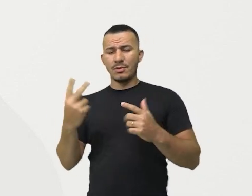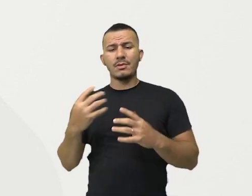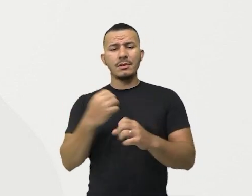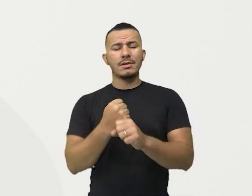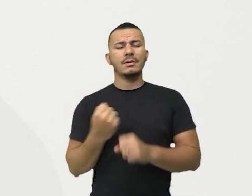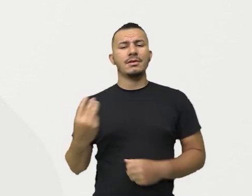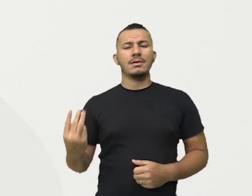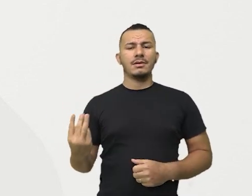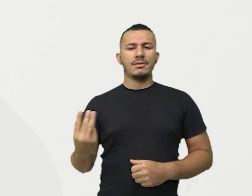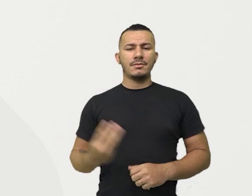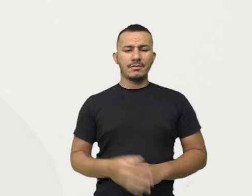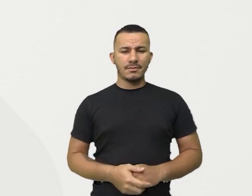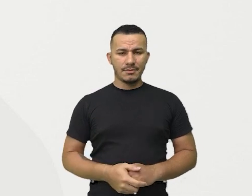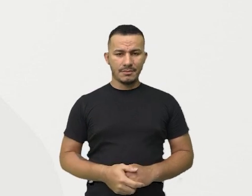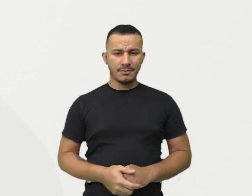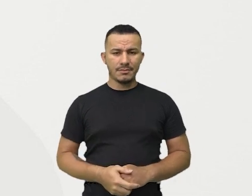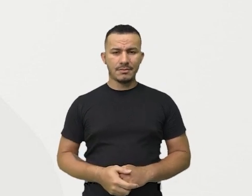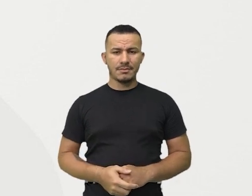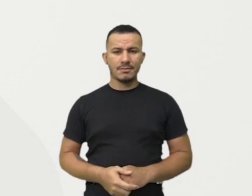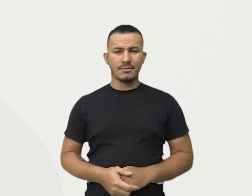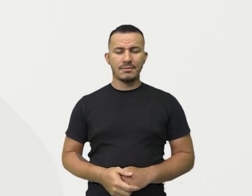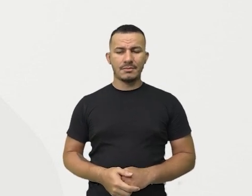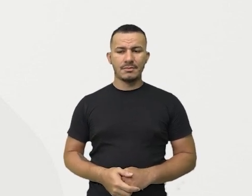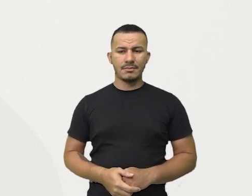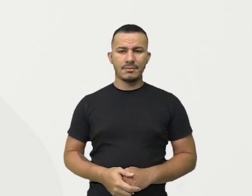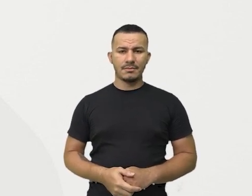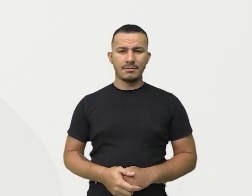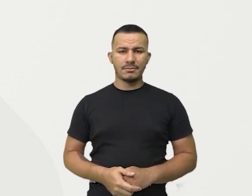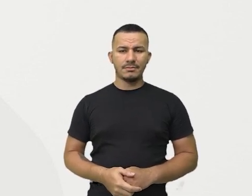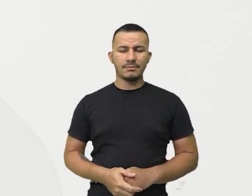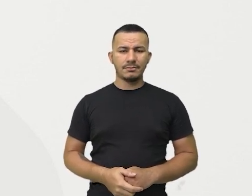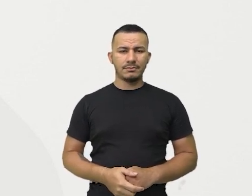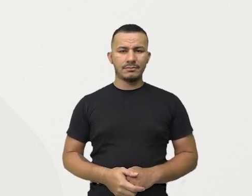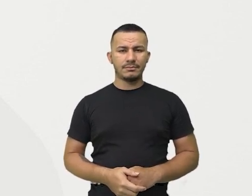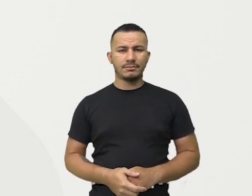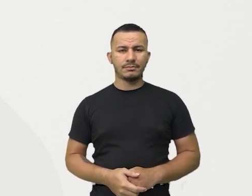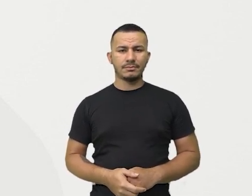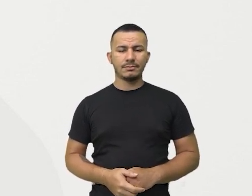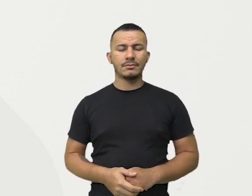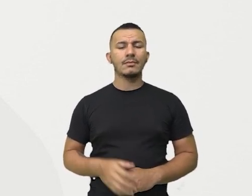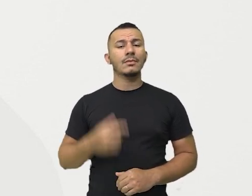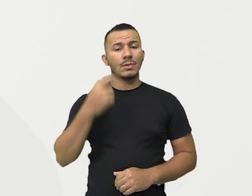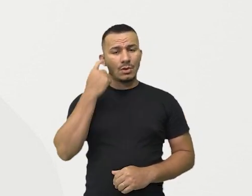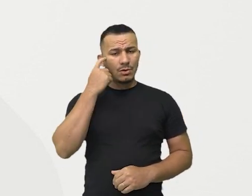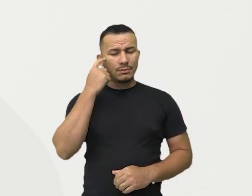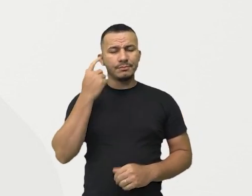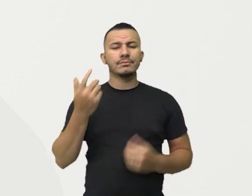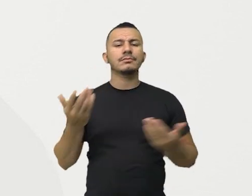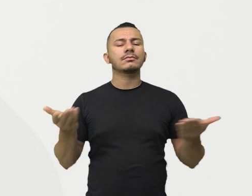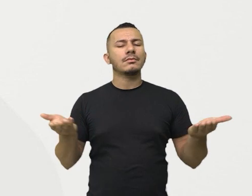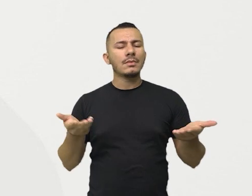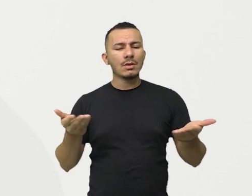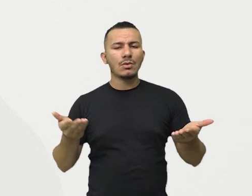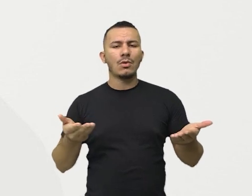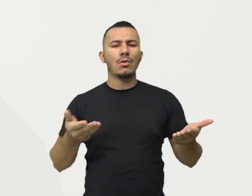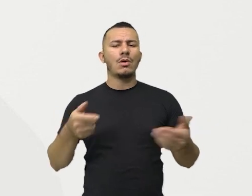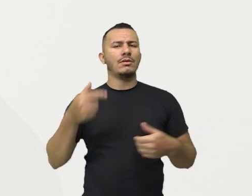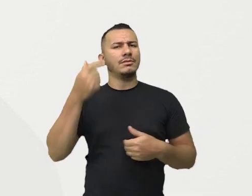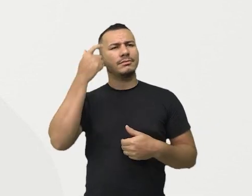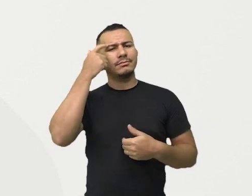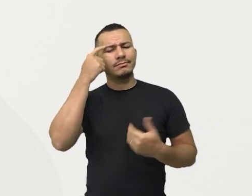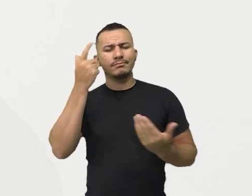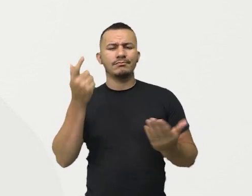3. Beleza? Muito bem. Dito isto, pessoal, pensa em uma situação